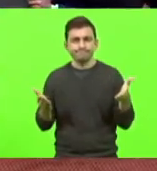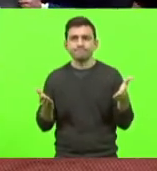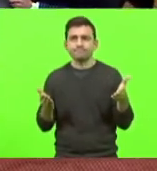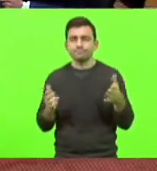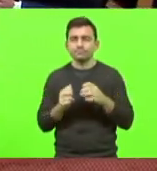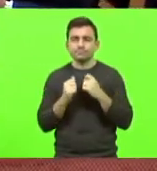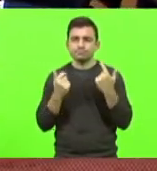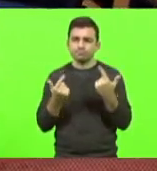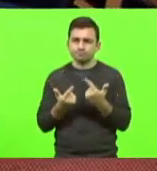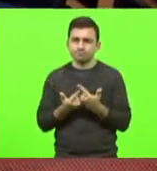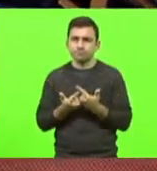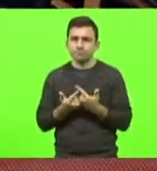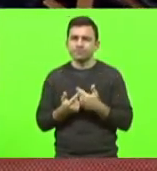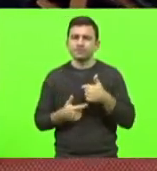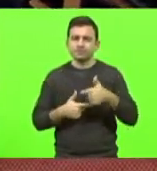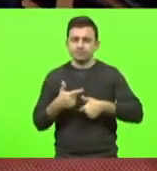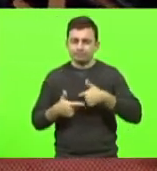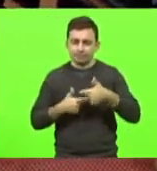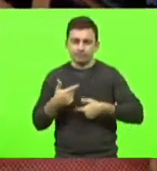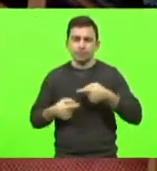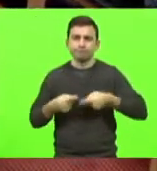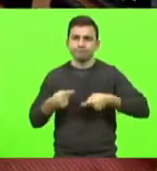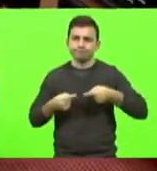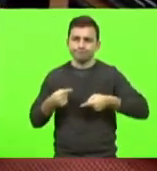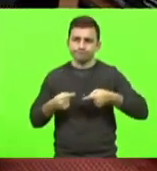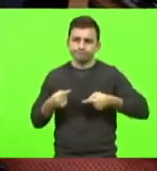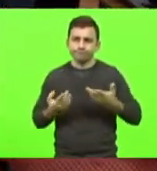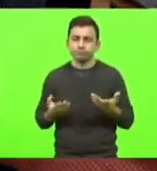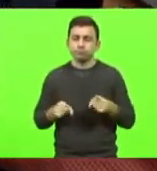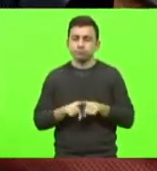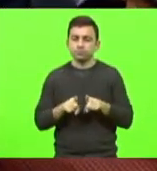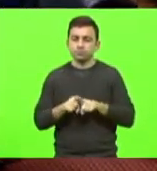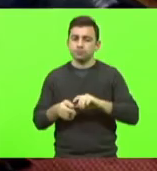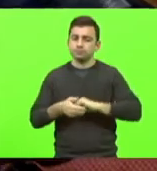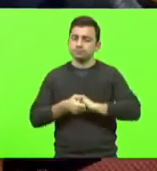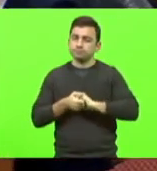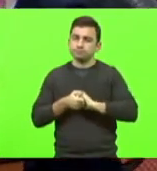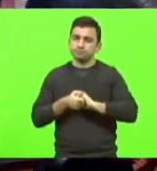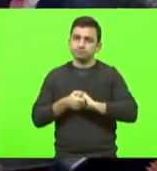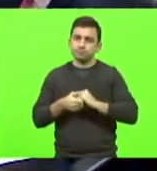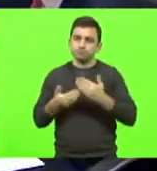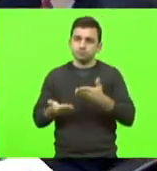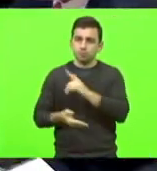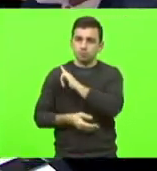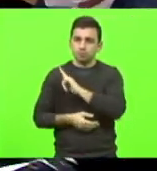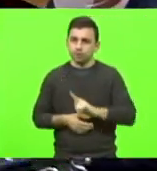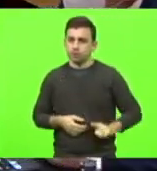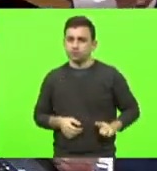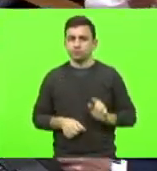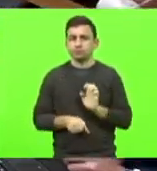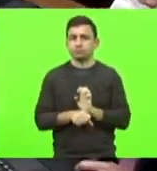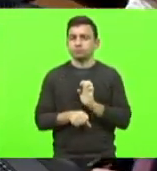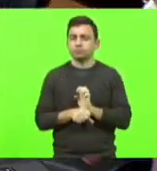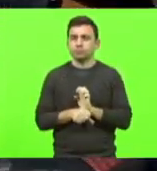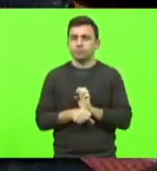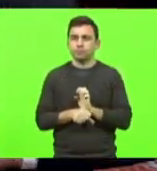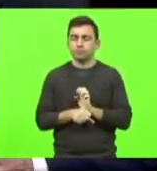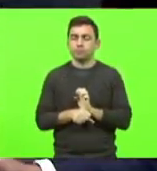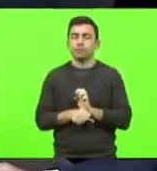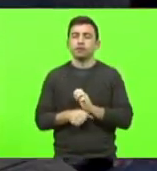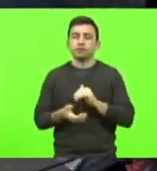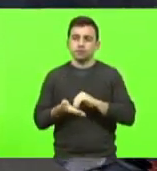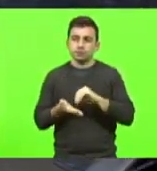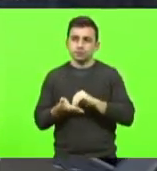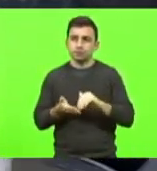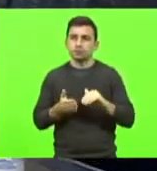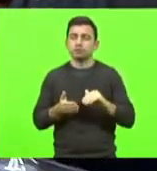prestou ser um trabalho de debate cumprimentar também o governo do estado através da secretaria da